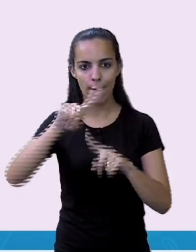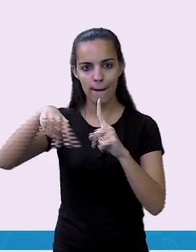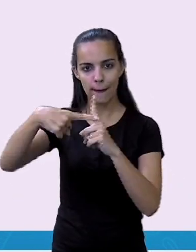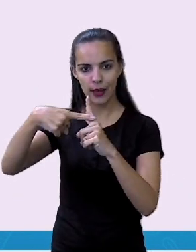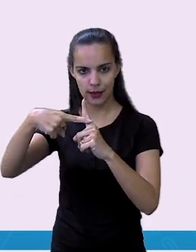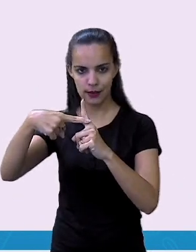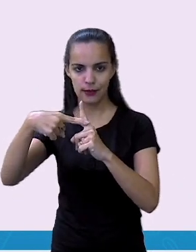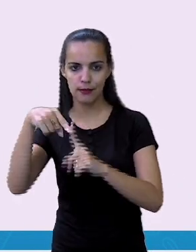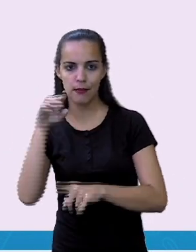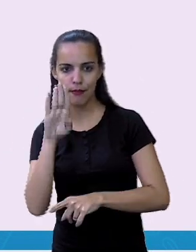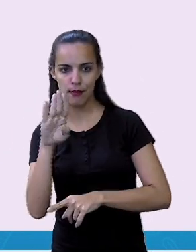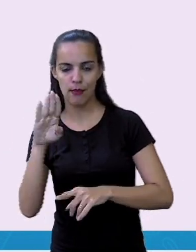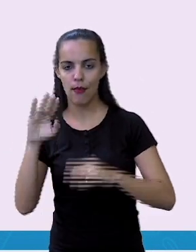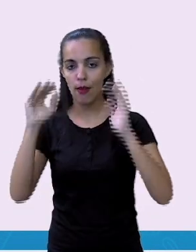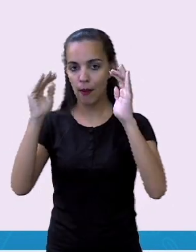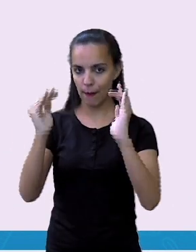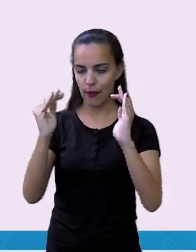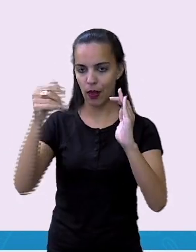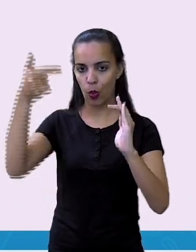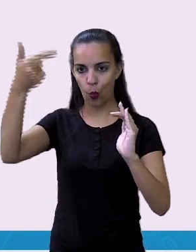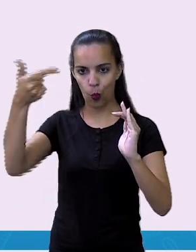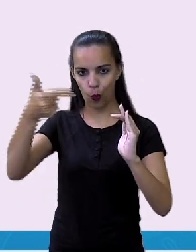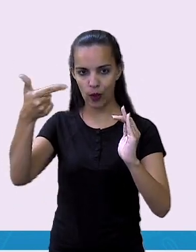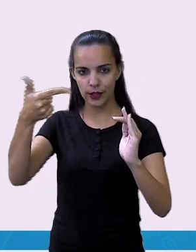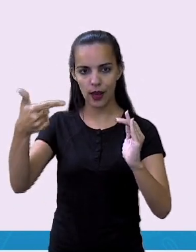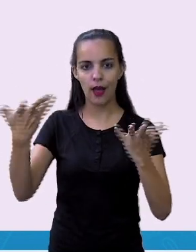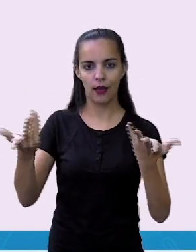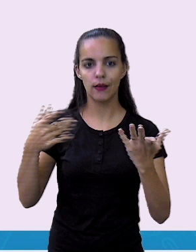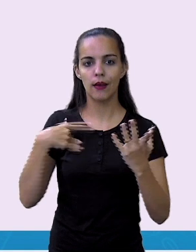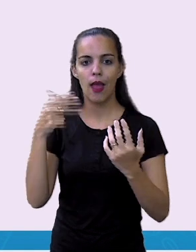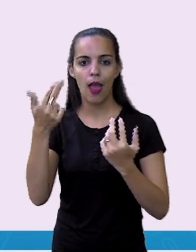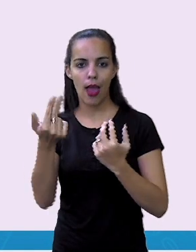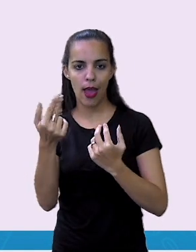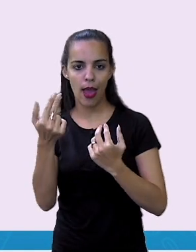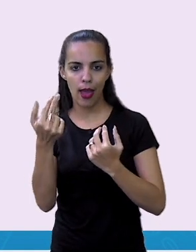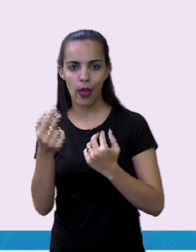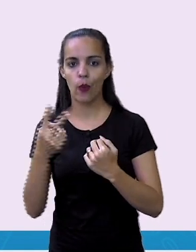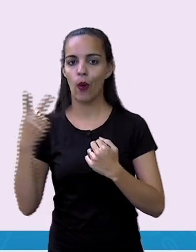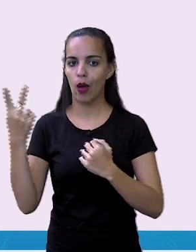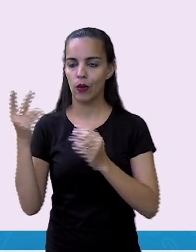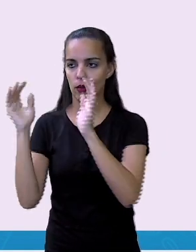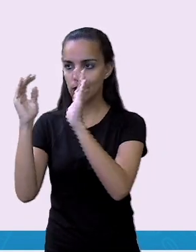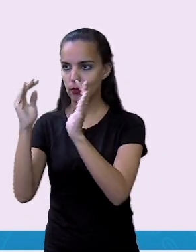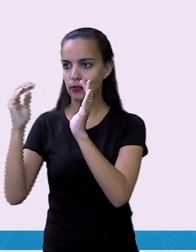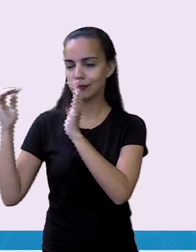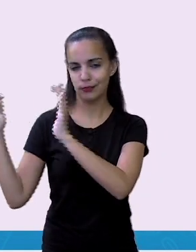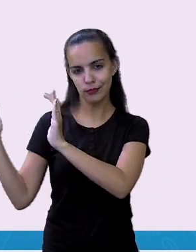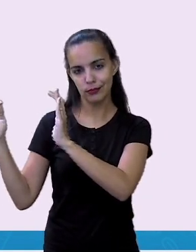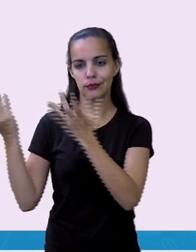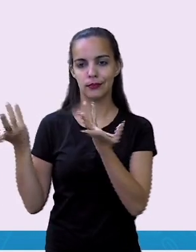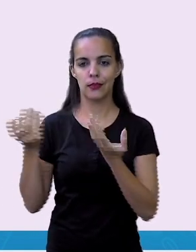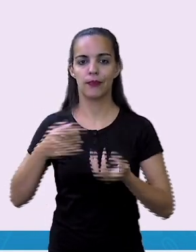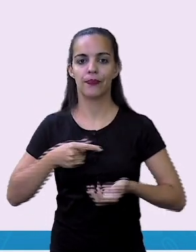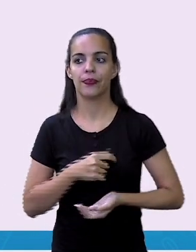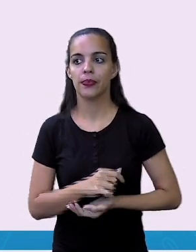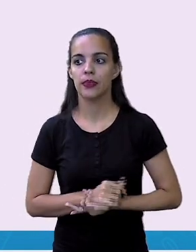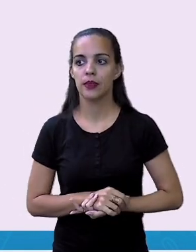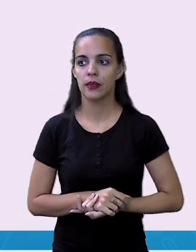a propriedade distributiva, lembra? Multiplicando A vezes A,